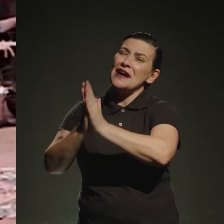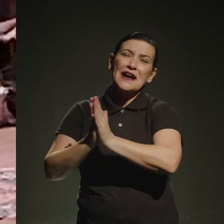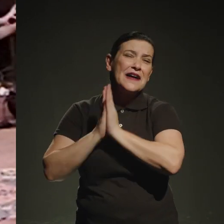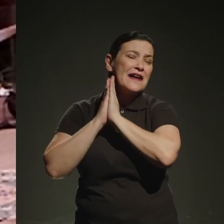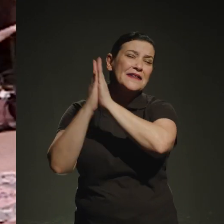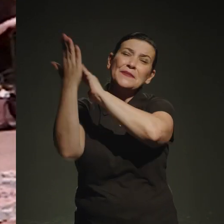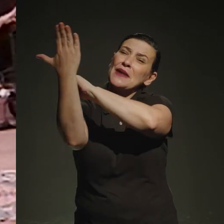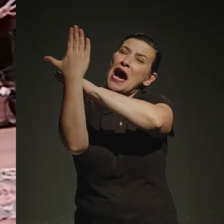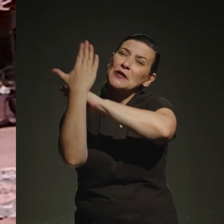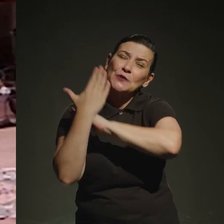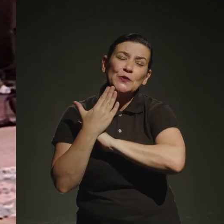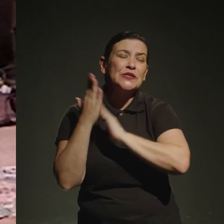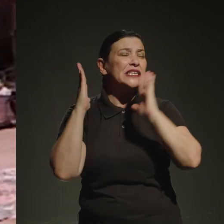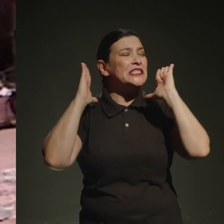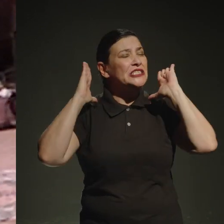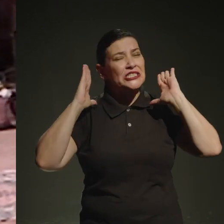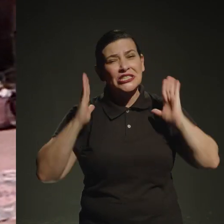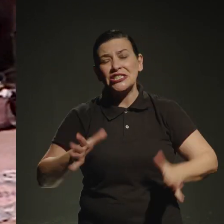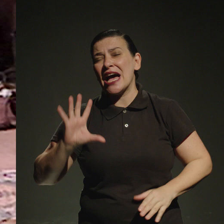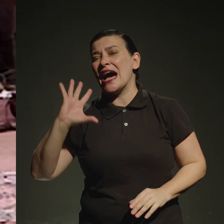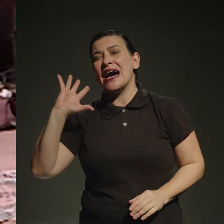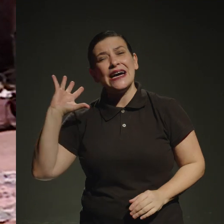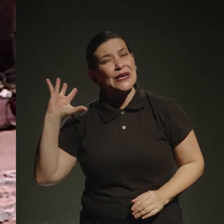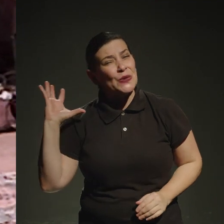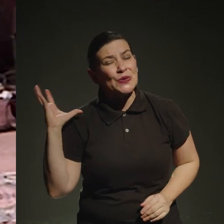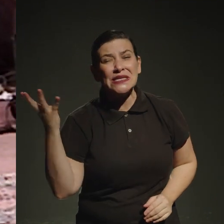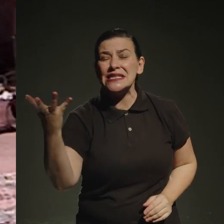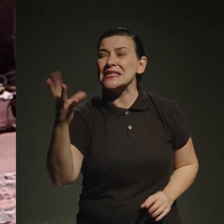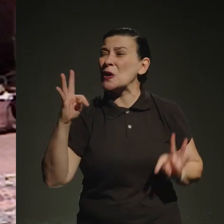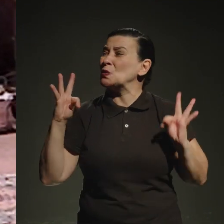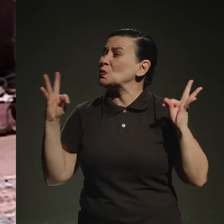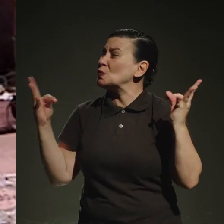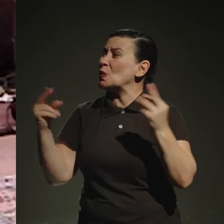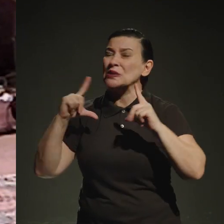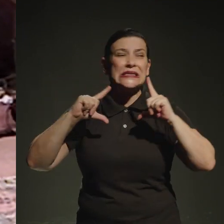tantos, já se foram quase todos. Eu devo ser um dos últimos, eu tenho que resistir.